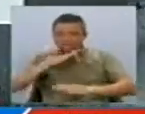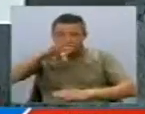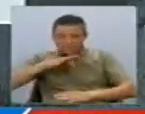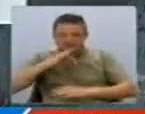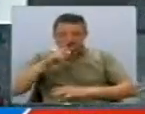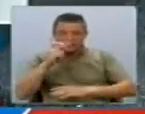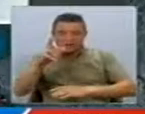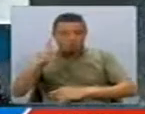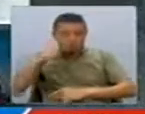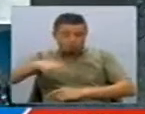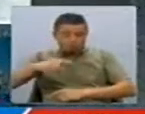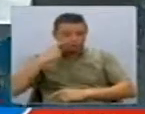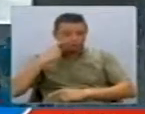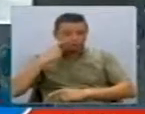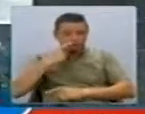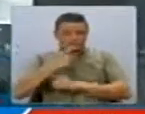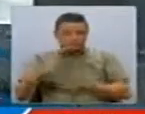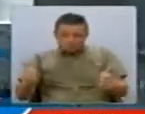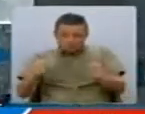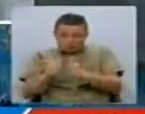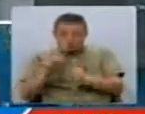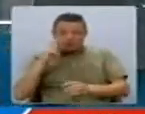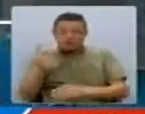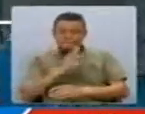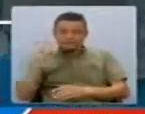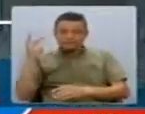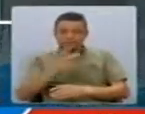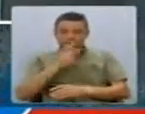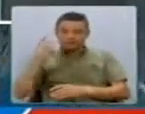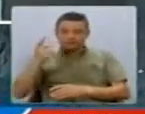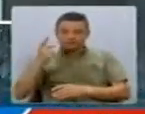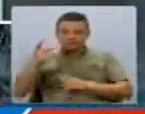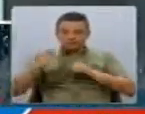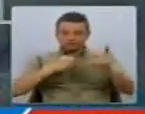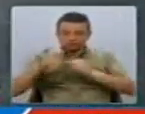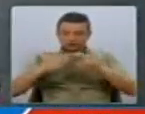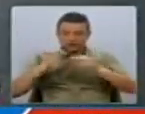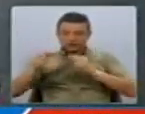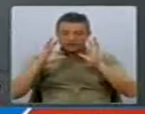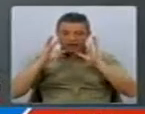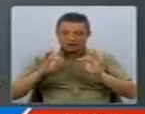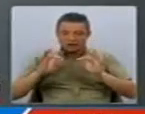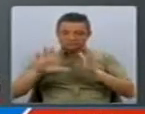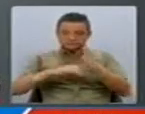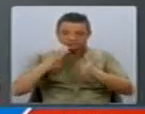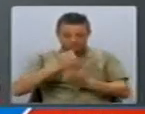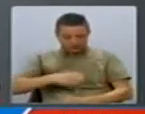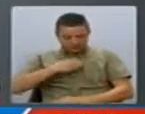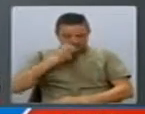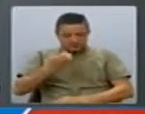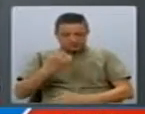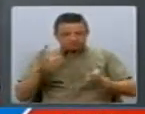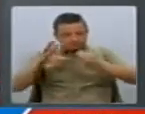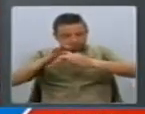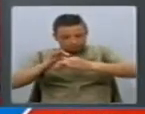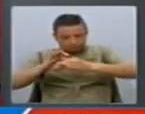lar que ela conheceu, a única coisa que acompanhou durante a vida dela foram as estrelas. E então ela sempre sentiu uma forte relação